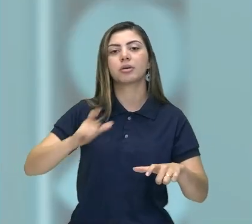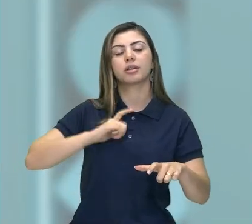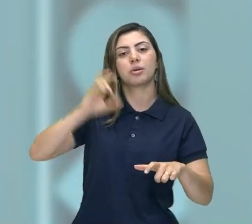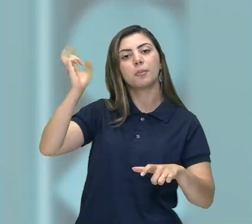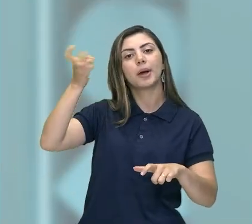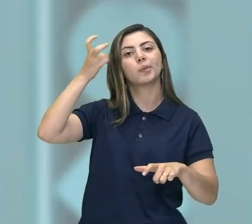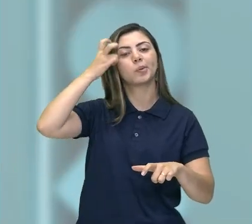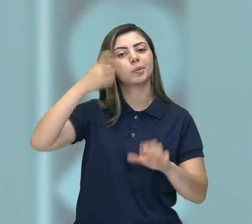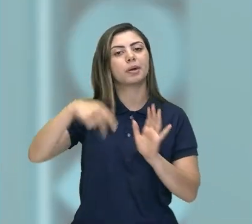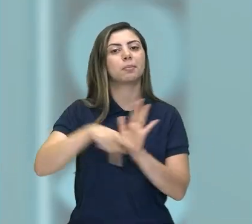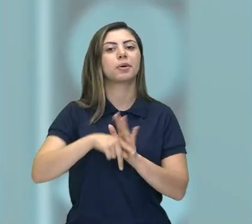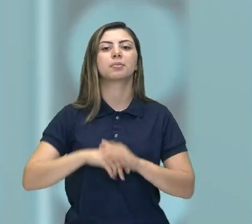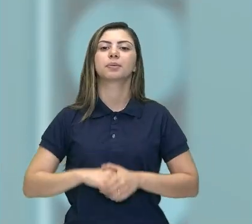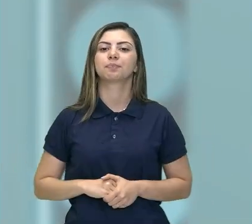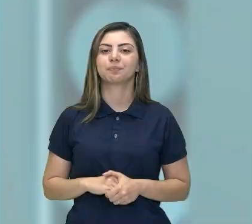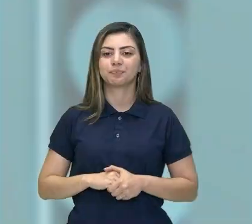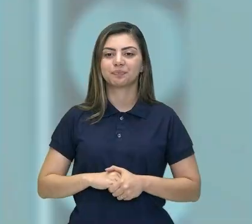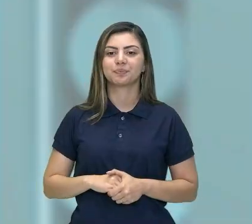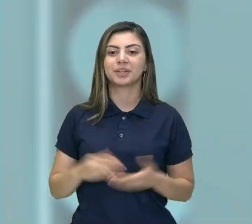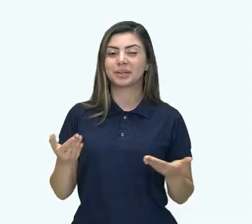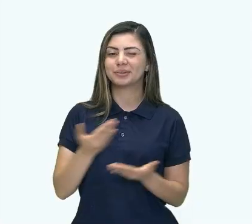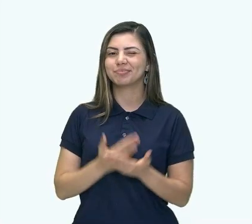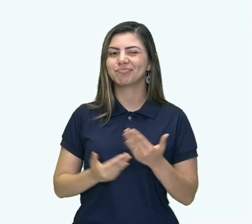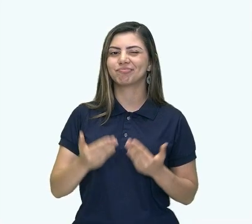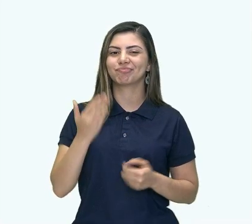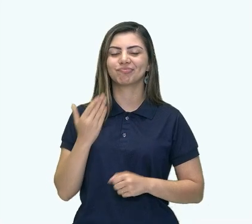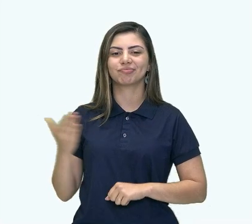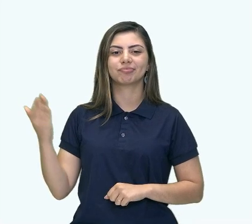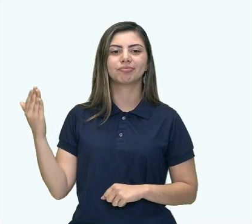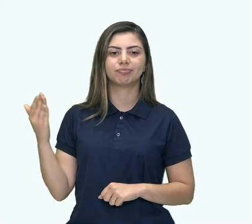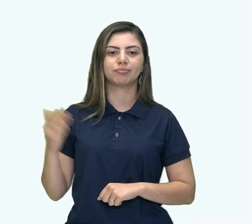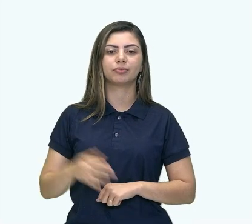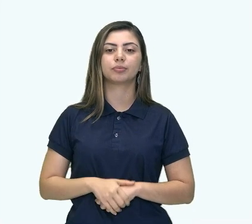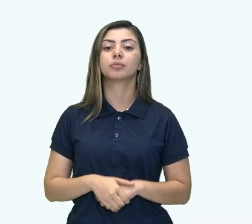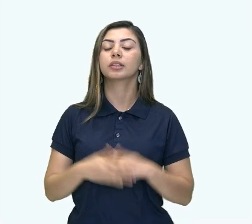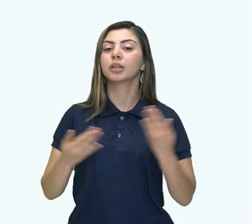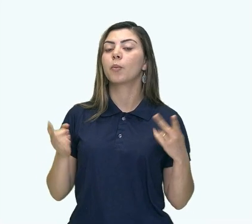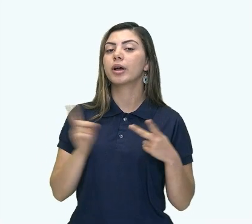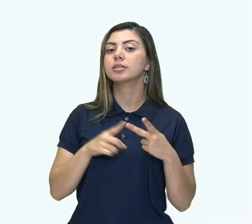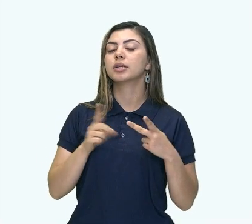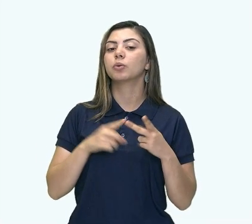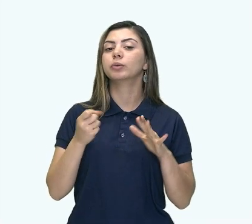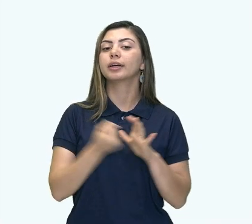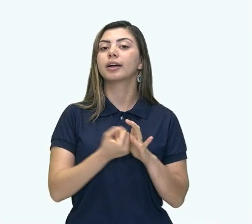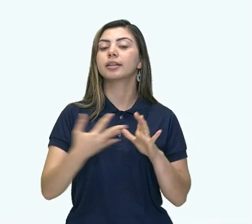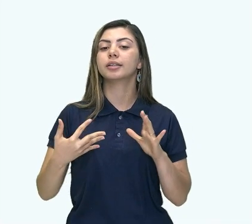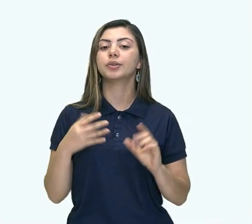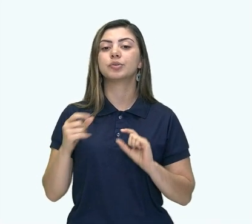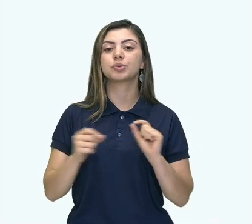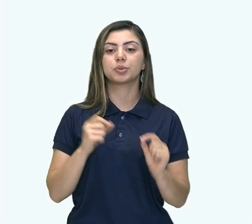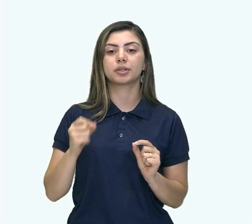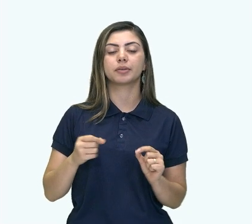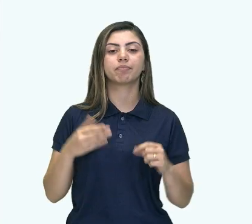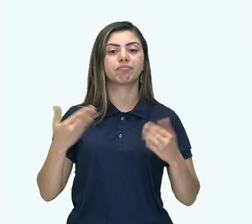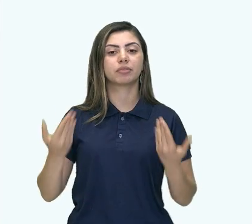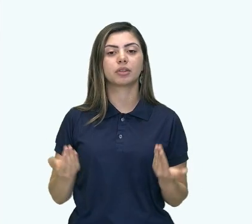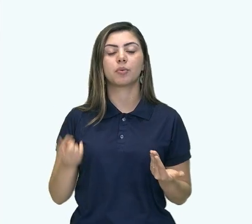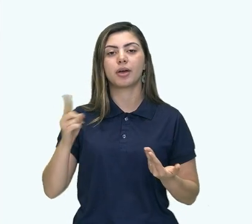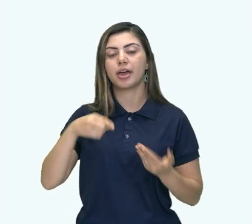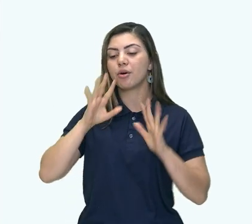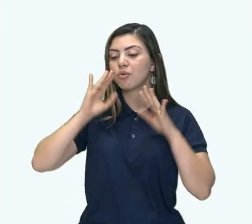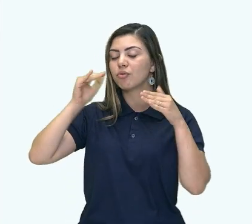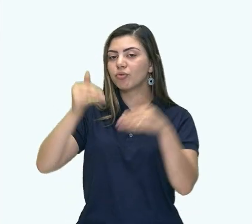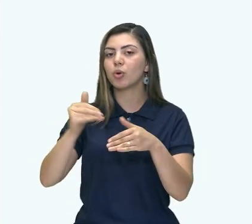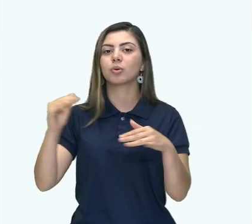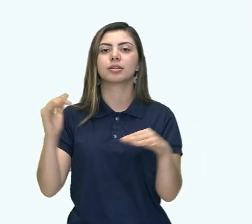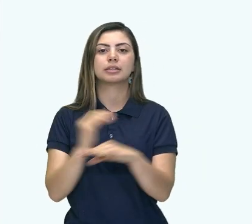ali da região, ok? Vamos continuar aí com a cartela. O segundo aspecto seria essa tendência mais urbana, né? O